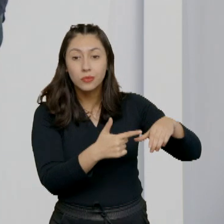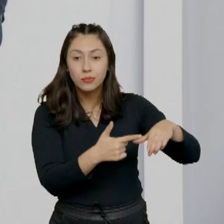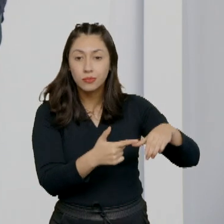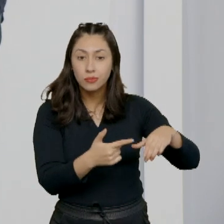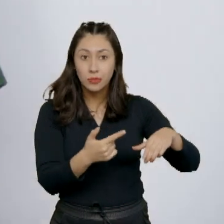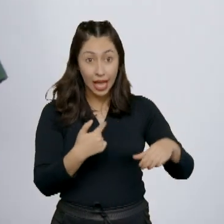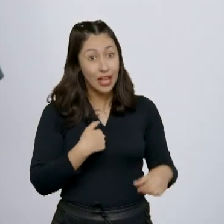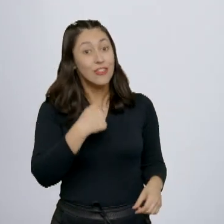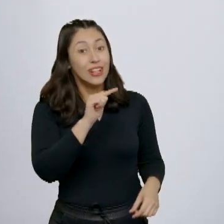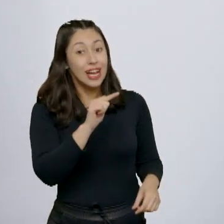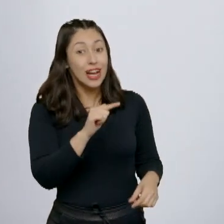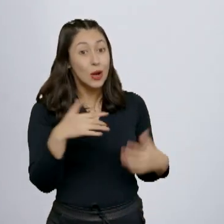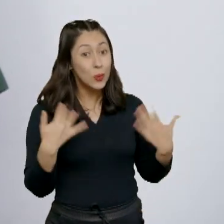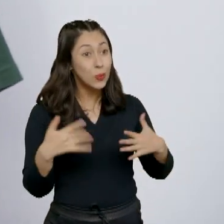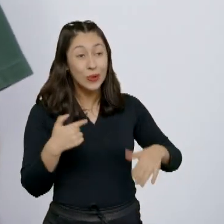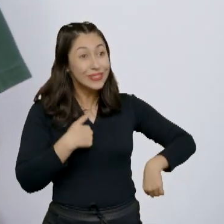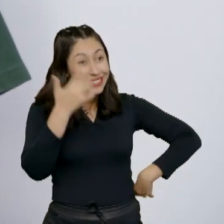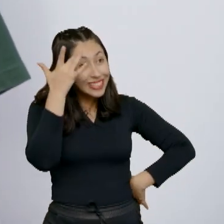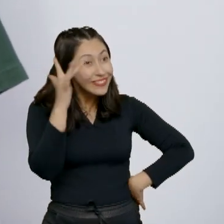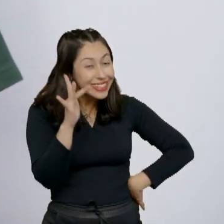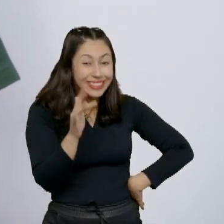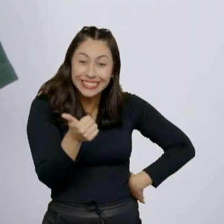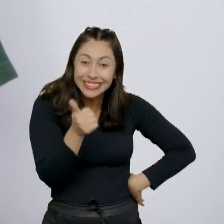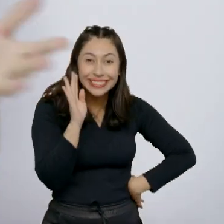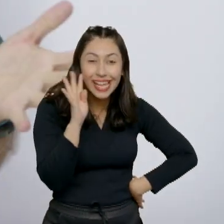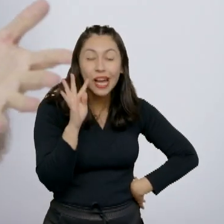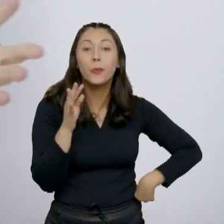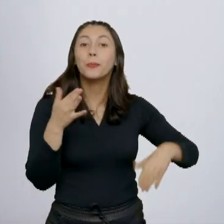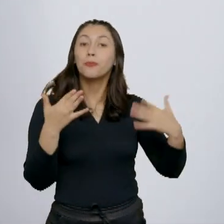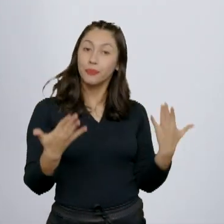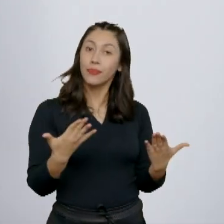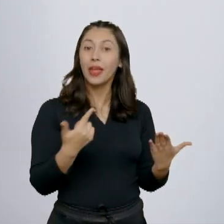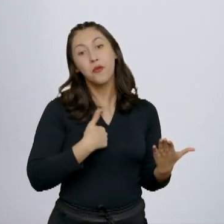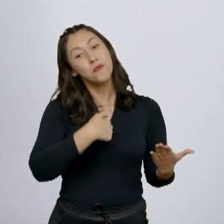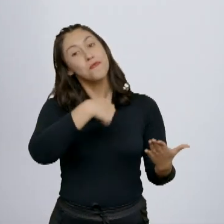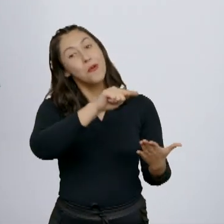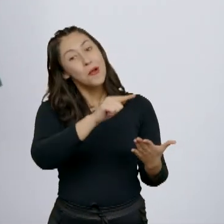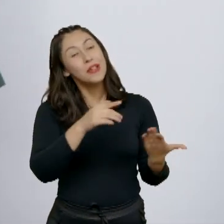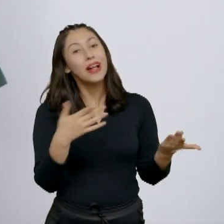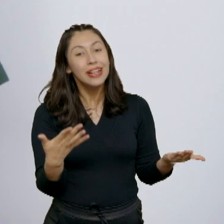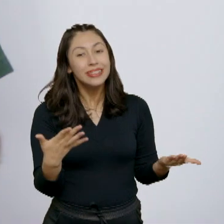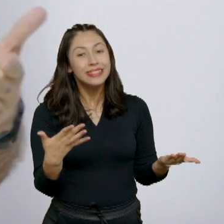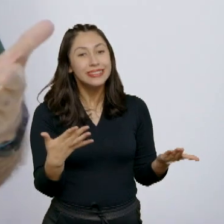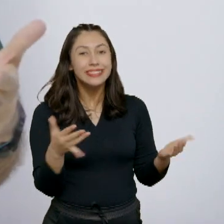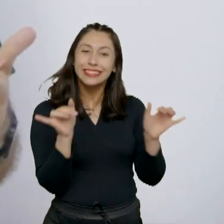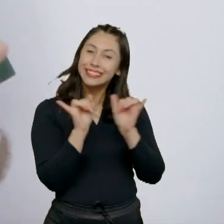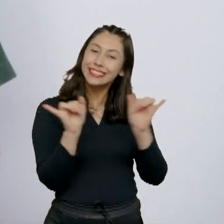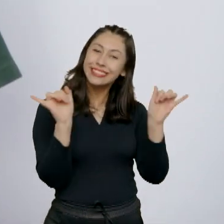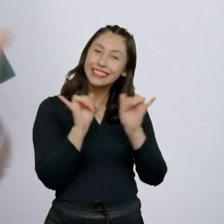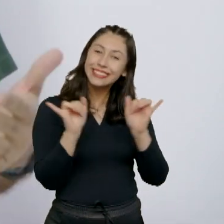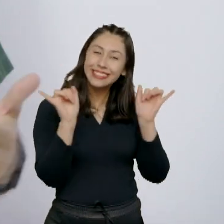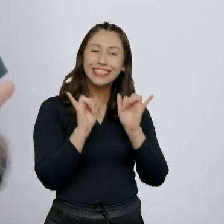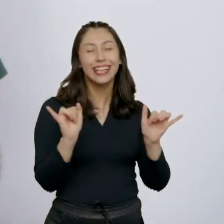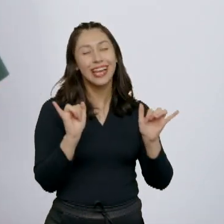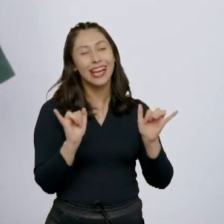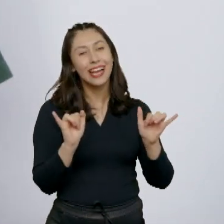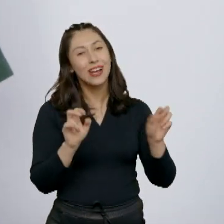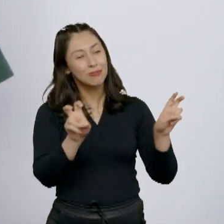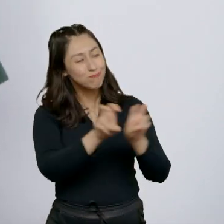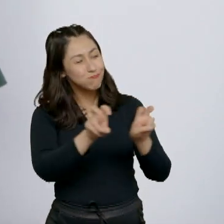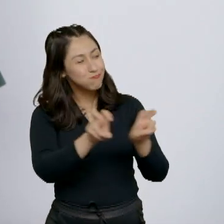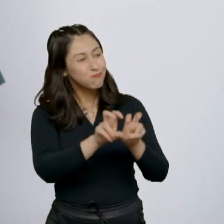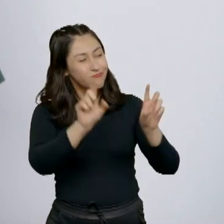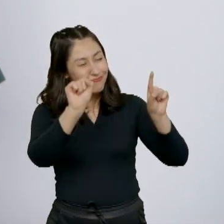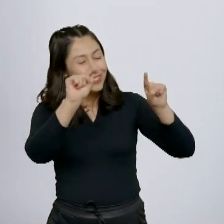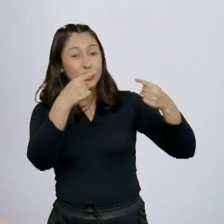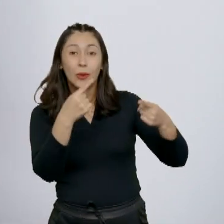estar lá. Ah, que legal, tô sabendo agora. Obrigado. Então, já que eu vou estar lá, então eu vou, né, noticiar o jogo do São José, né? O São José que